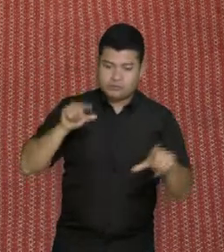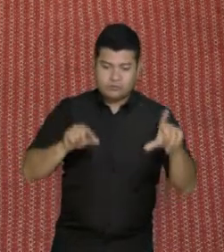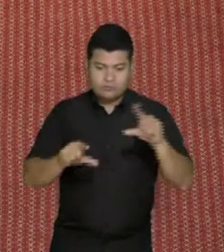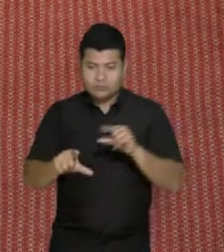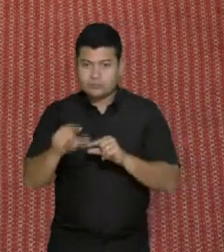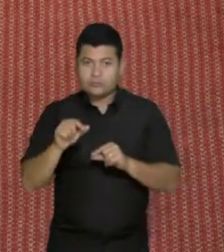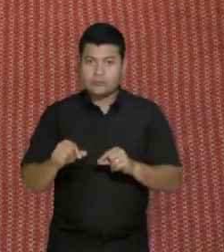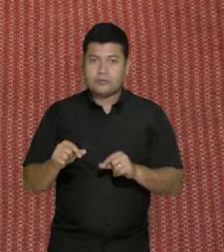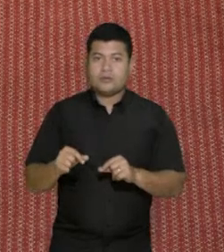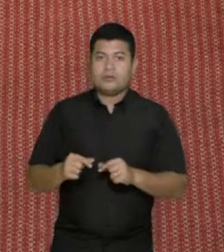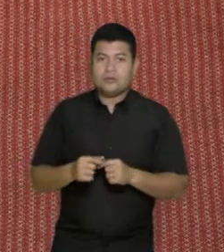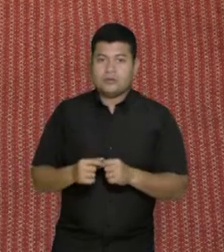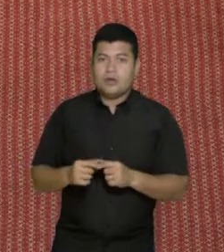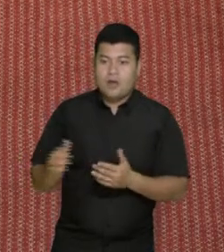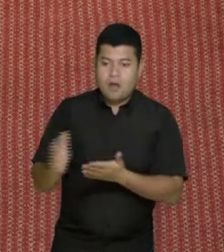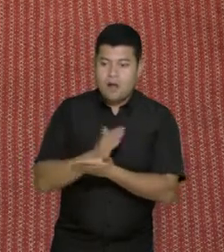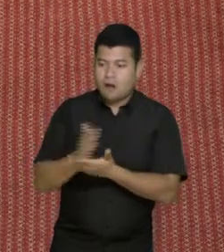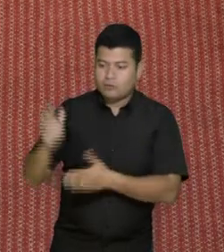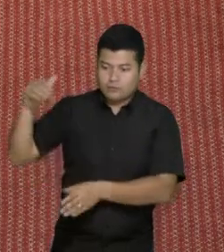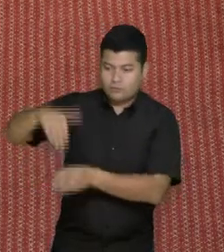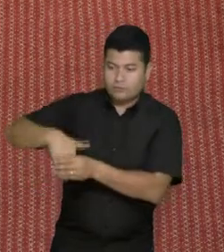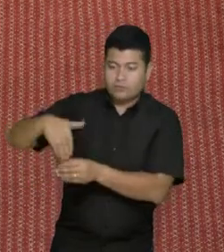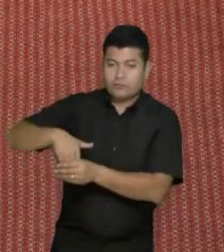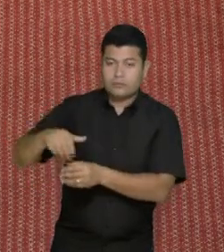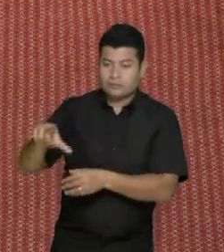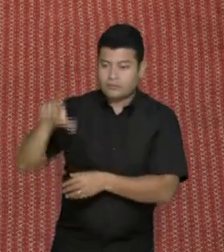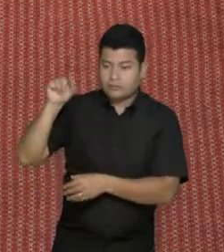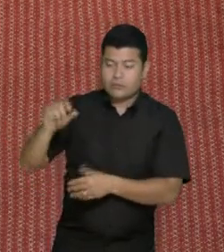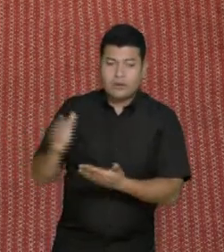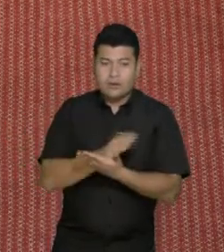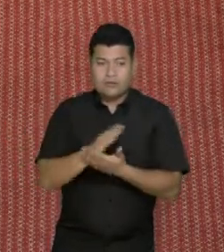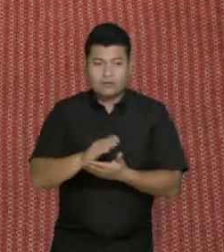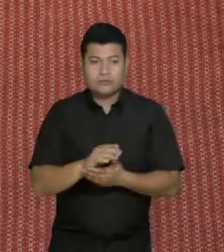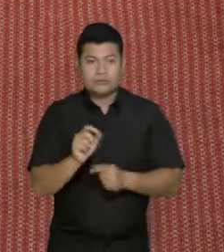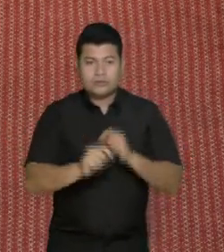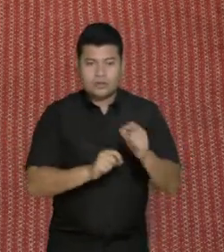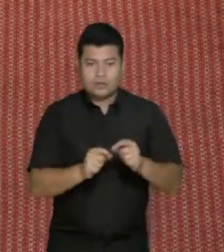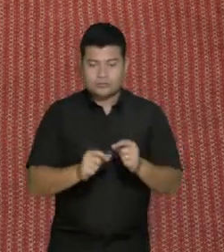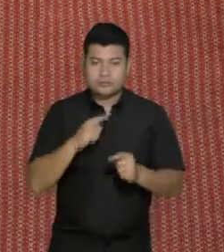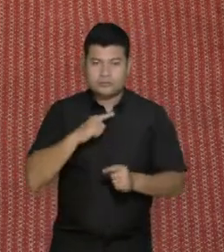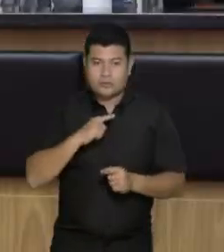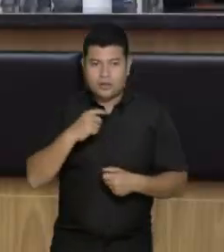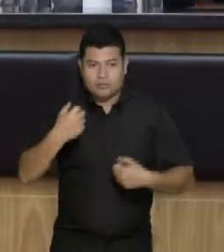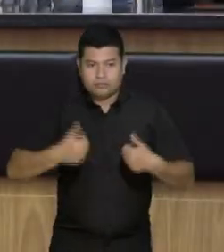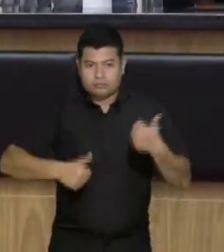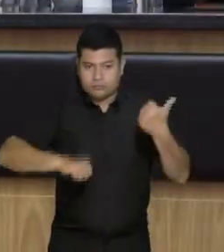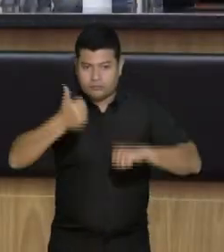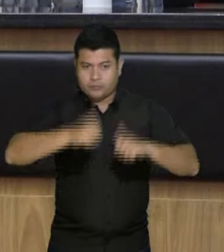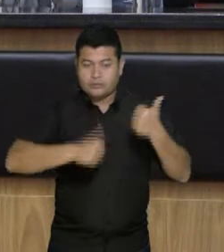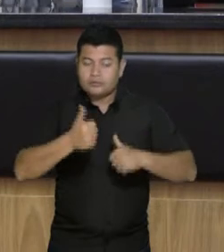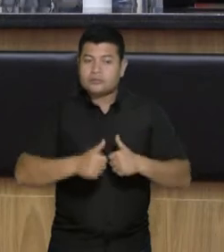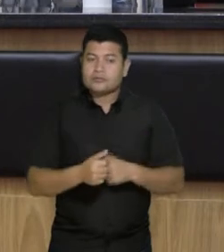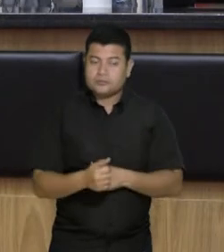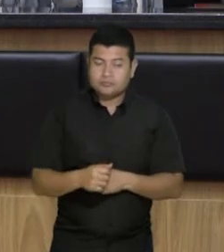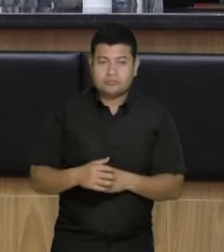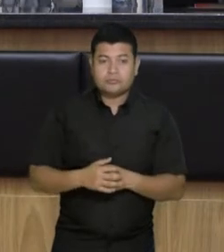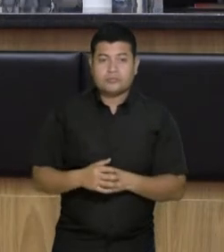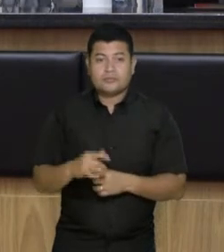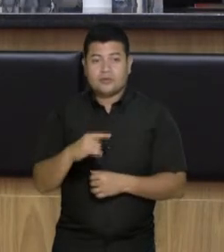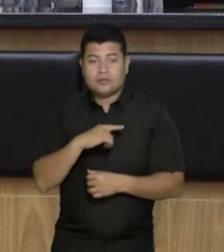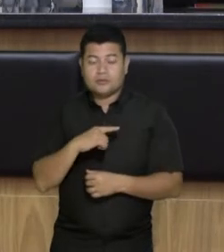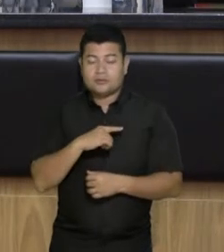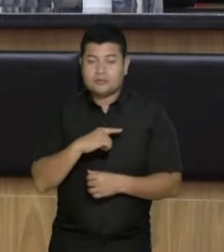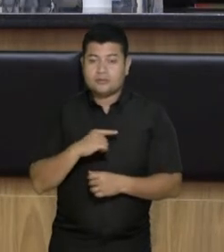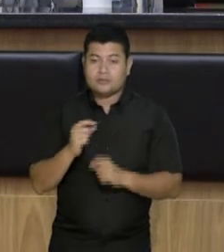um pelas urnas, outras, né, por jurados, né, para realmente representar aquilo que essa cidade realmente tem a mostrar para o Estado de